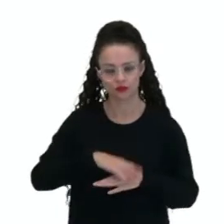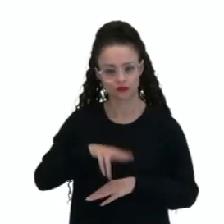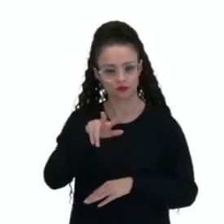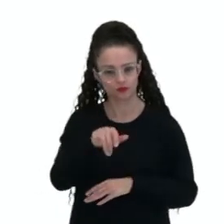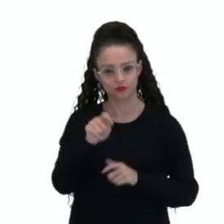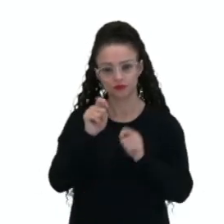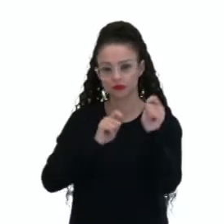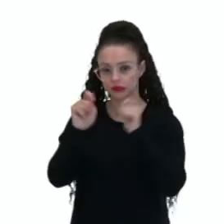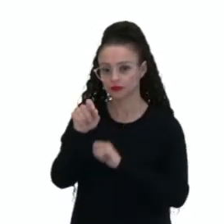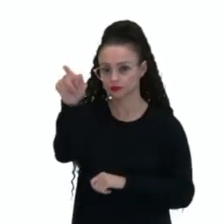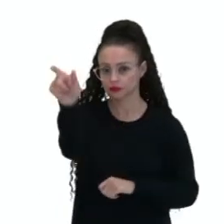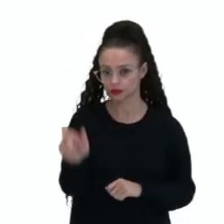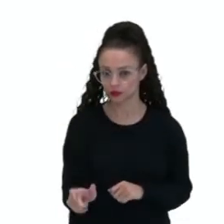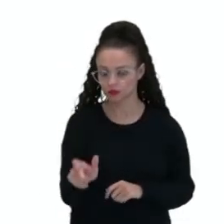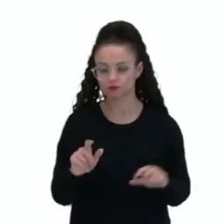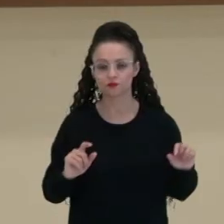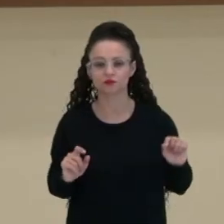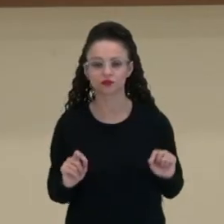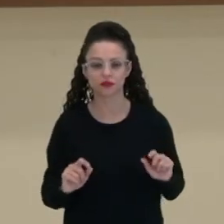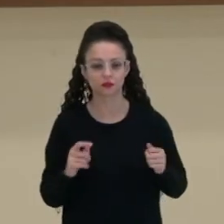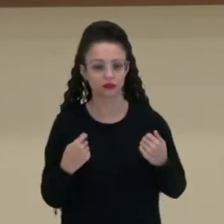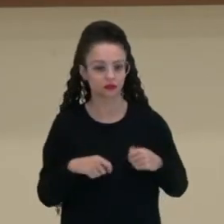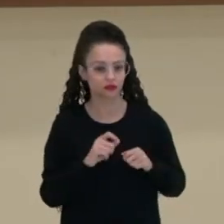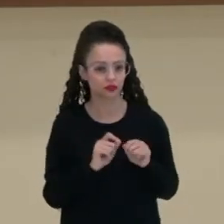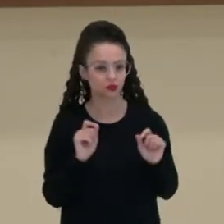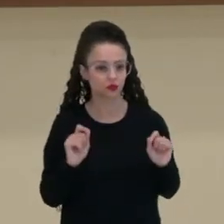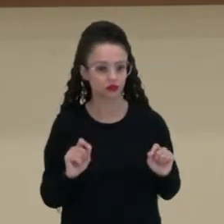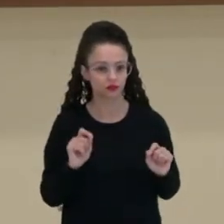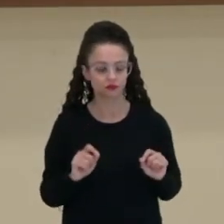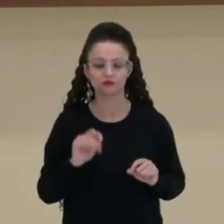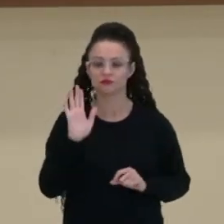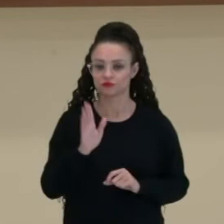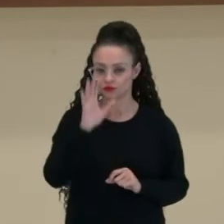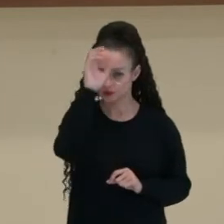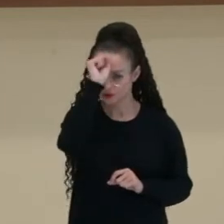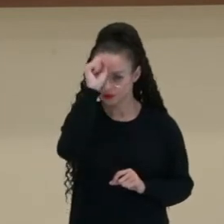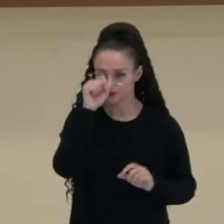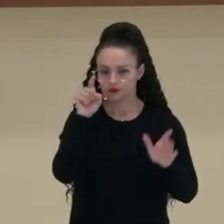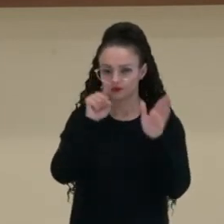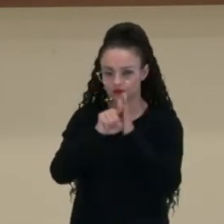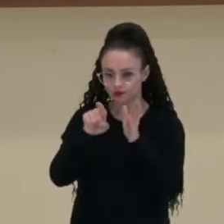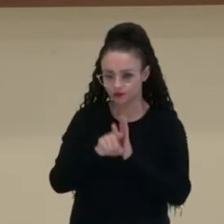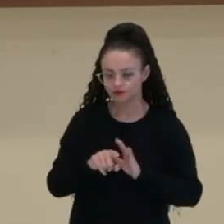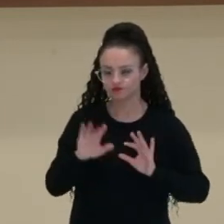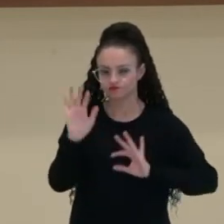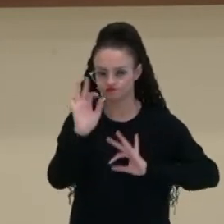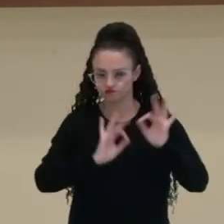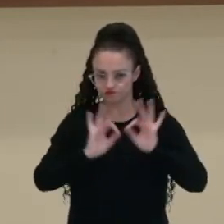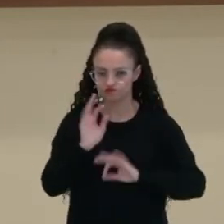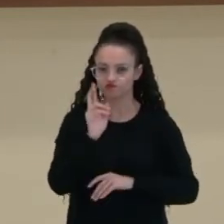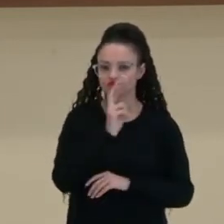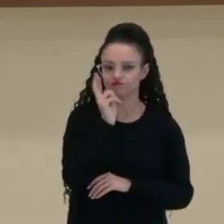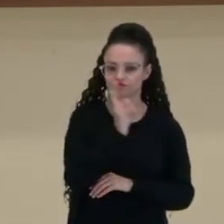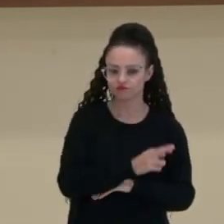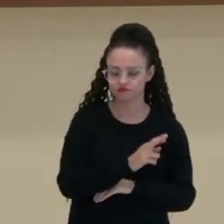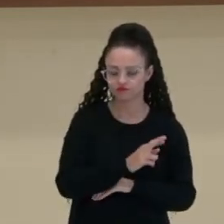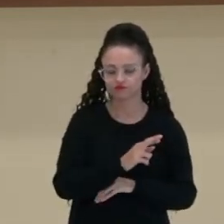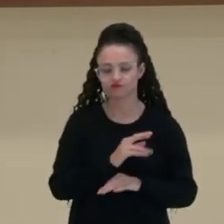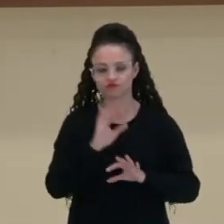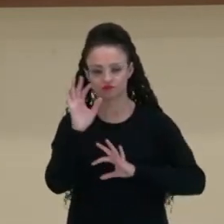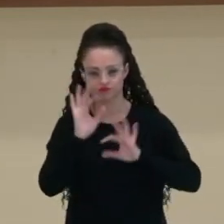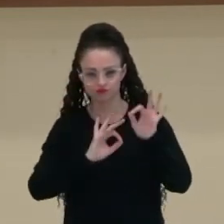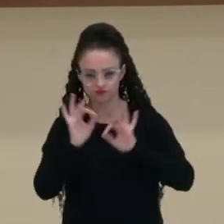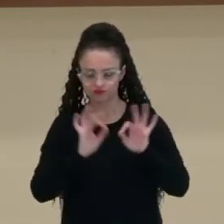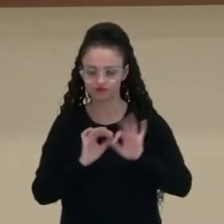entrevistar alguém. Para isso, o que você vai fazer? Você já aprendeu a preparar pergunta, resposta, pergunta